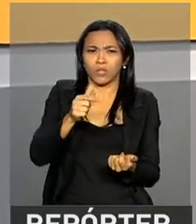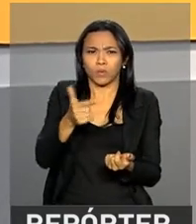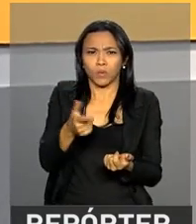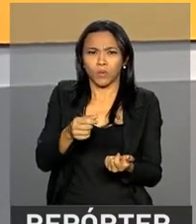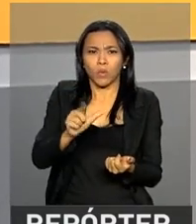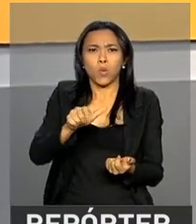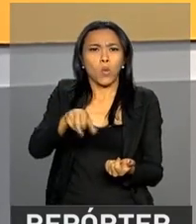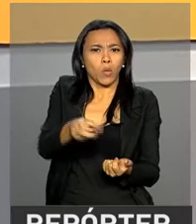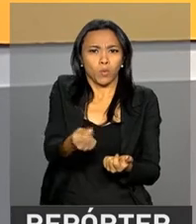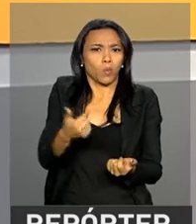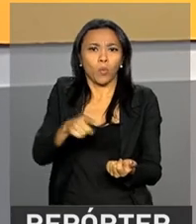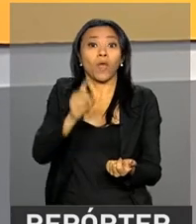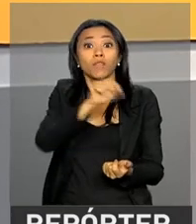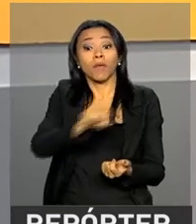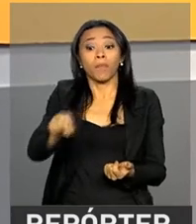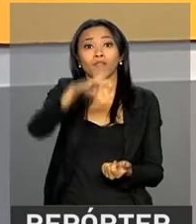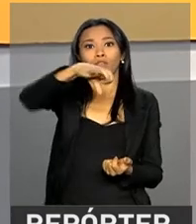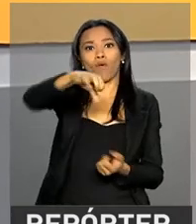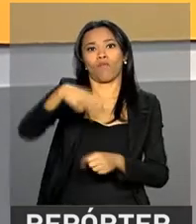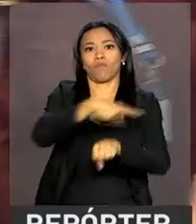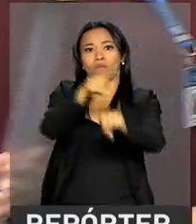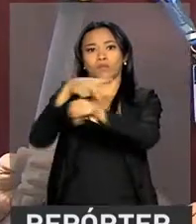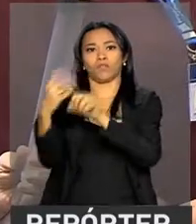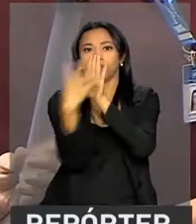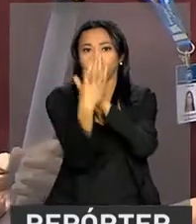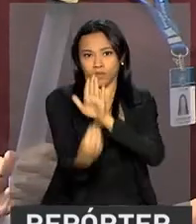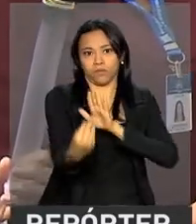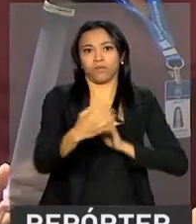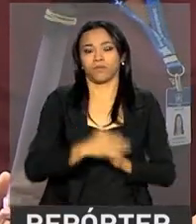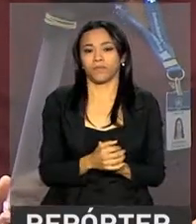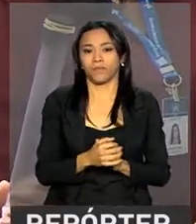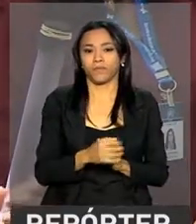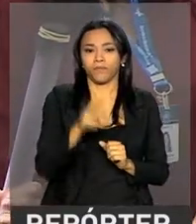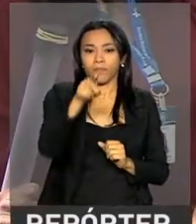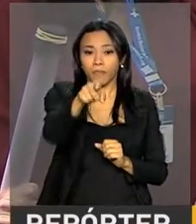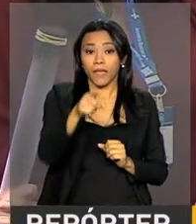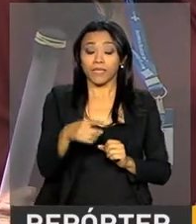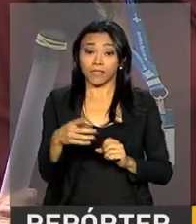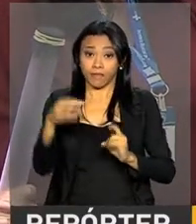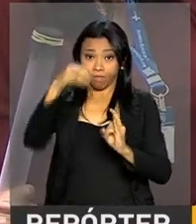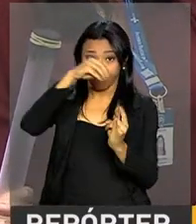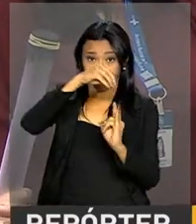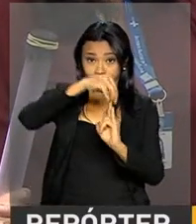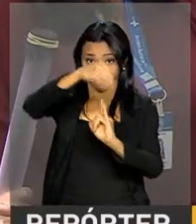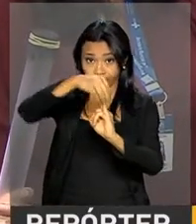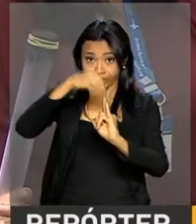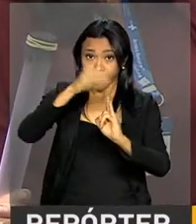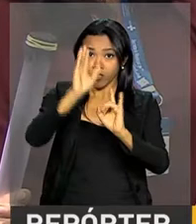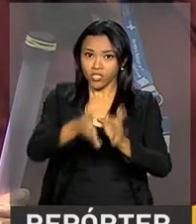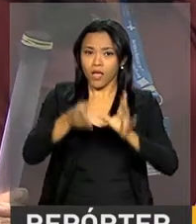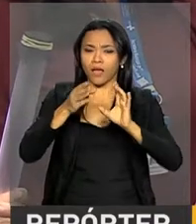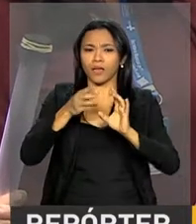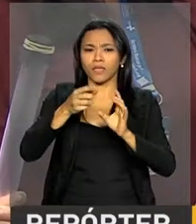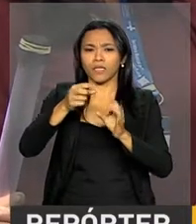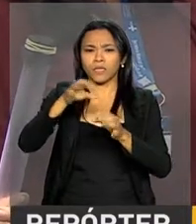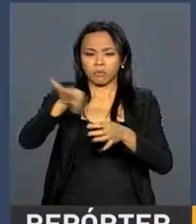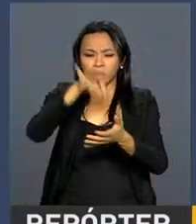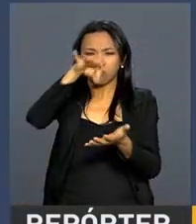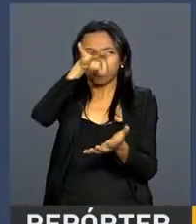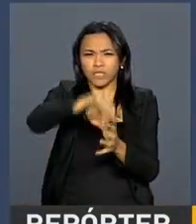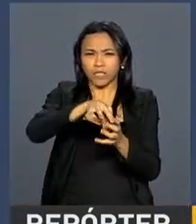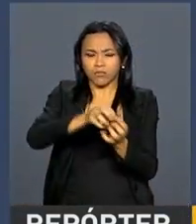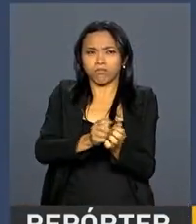replicado em nove países a fiocruz acaba de liberar uma grande quantidade de mosquitos aedes